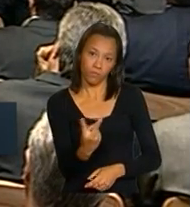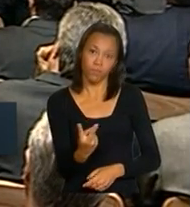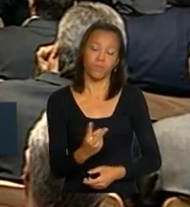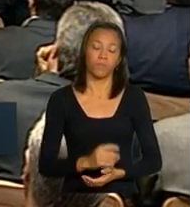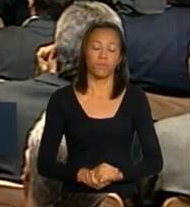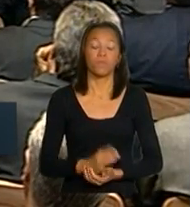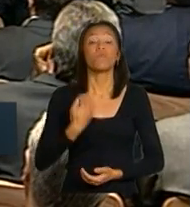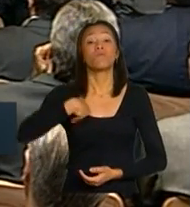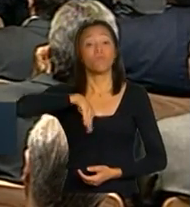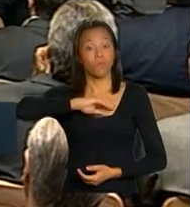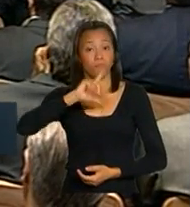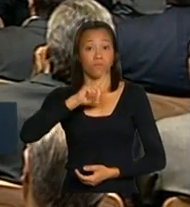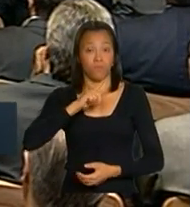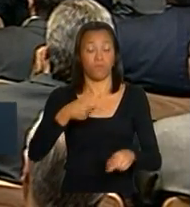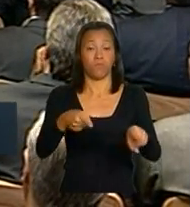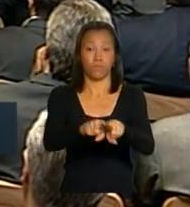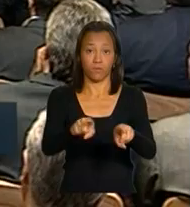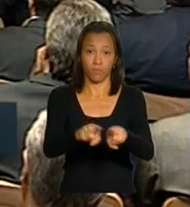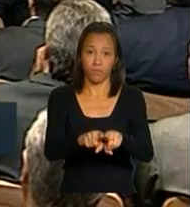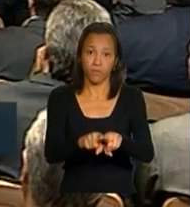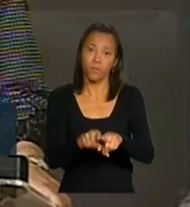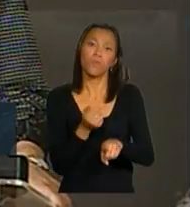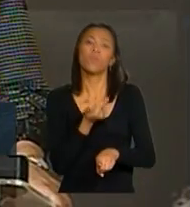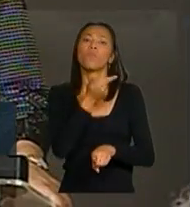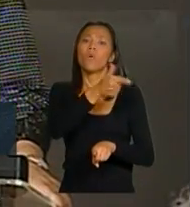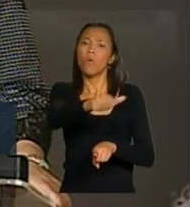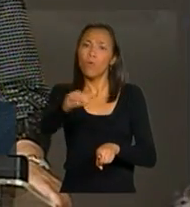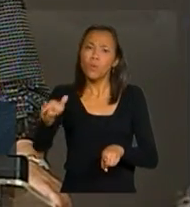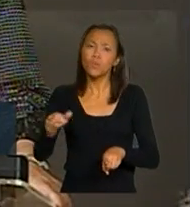Nós temos também outros